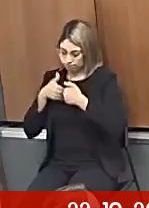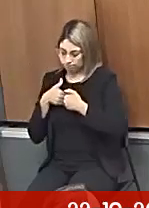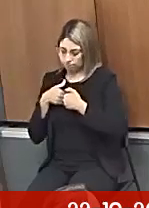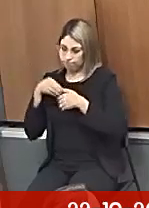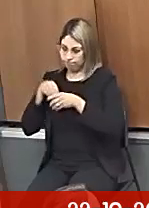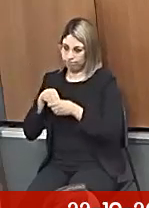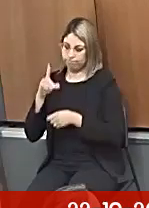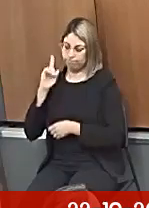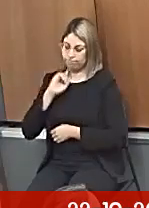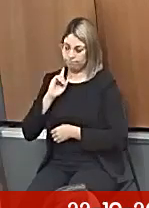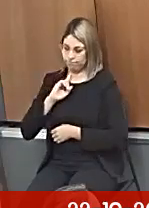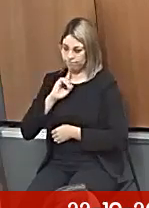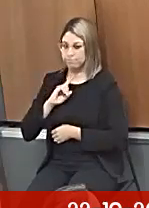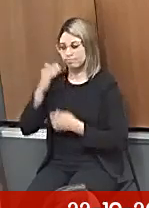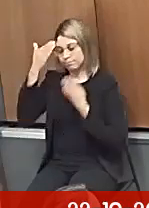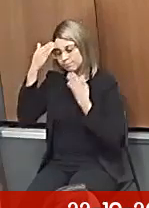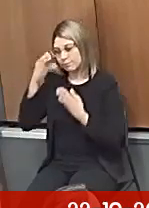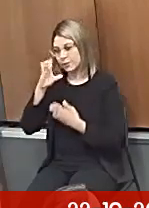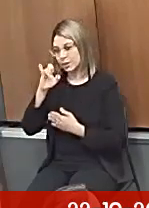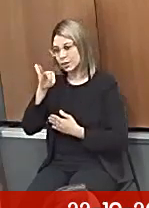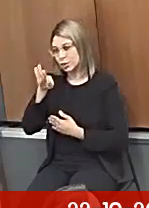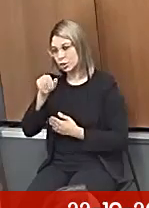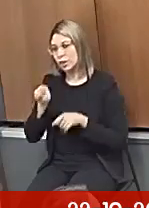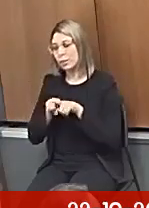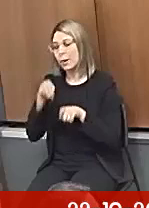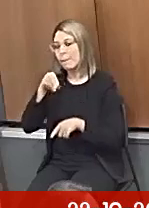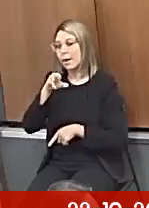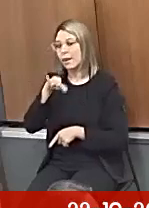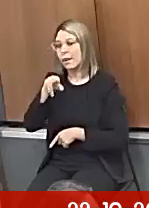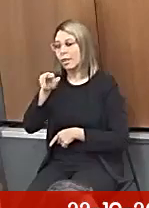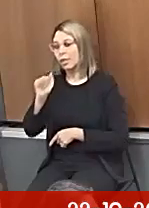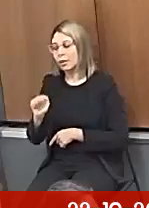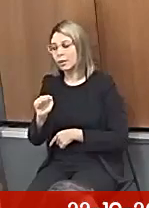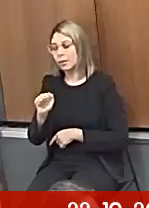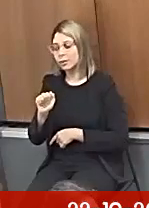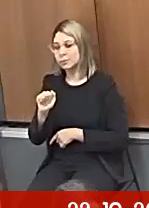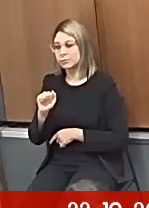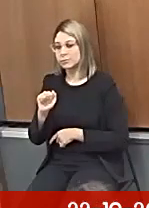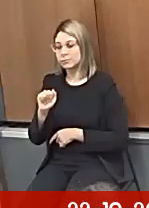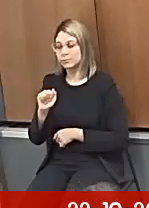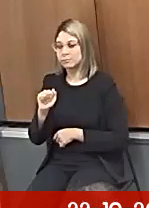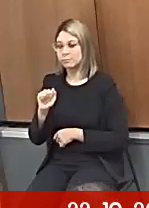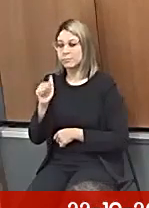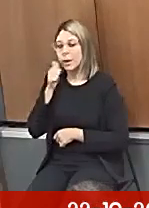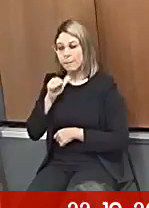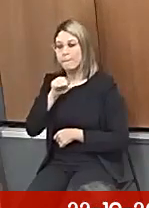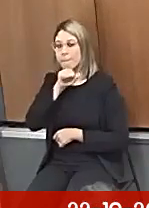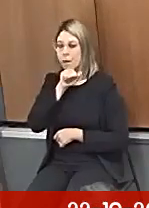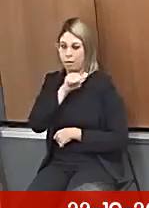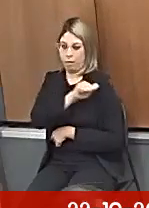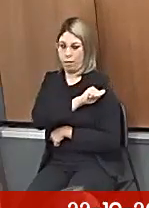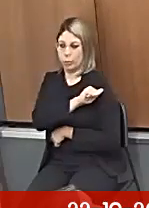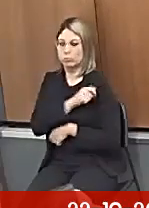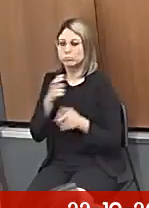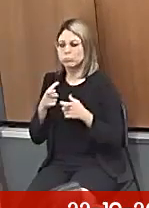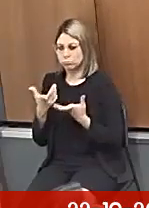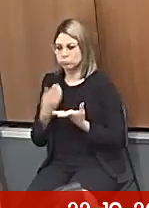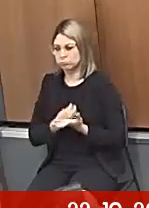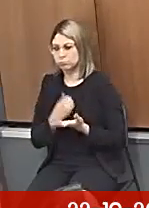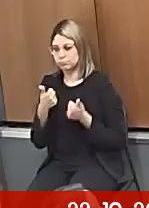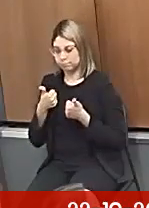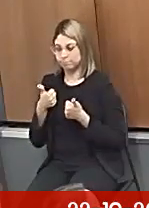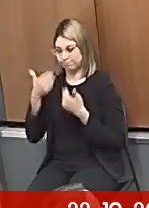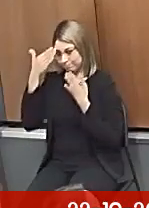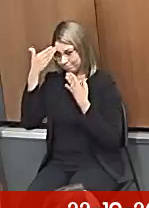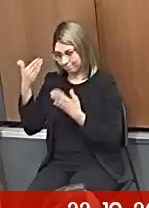Gerais. Muito obrigado, Cíntia. Mariana Lúcia Agnés Costa, mãe de aluno. Cadê? Está aqui. Então,